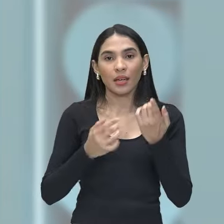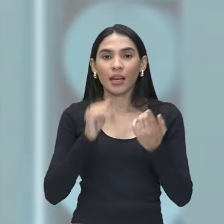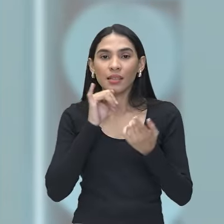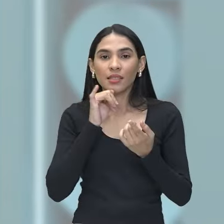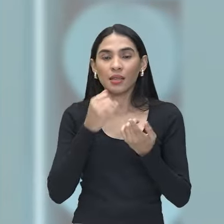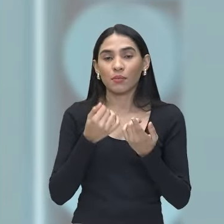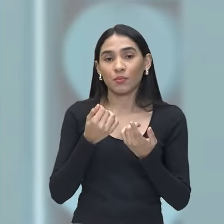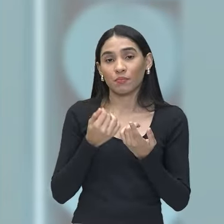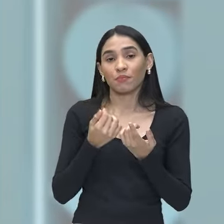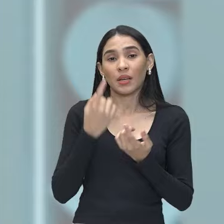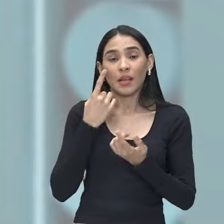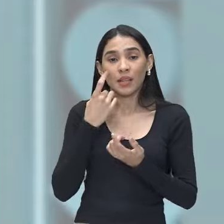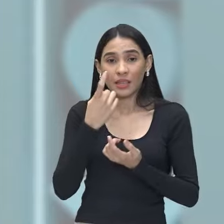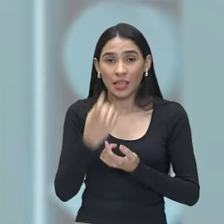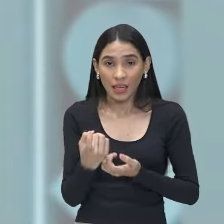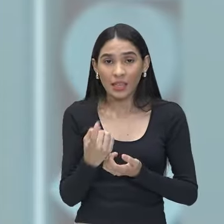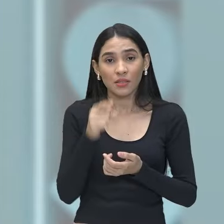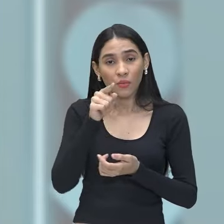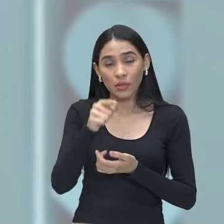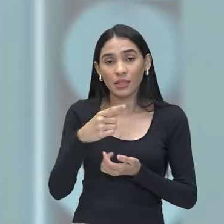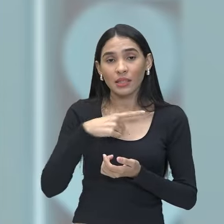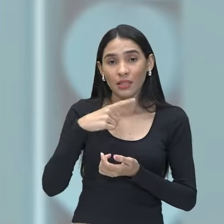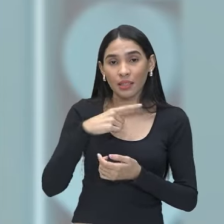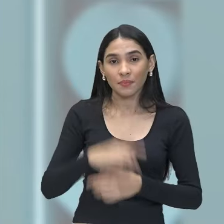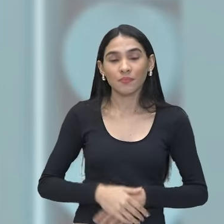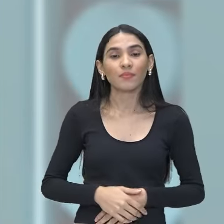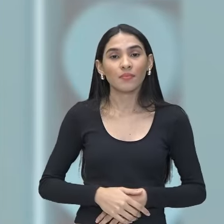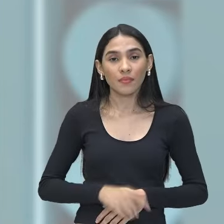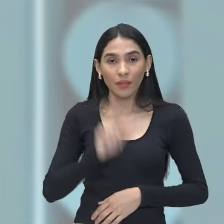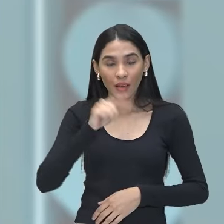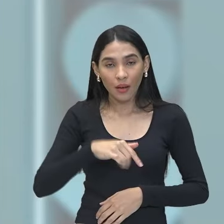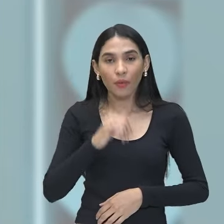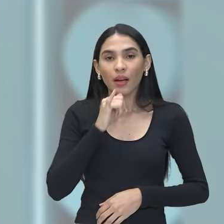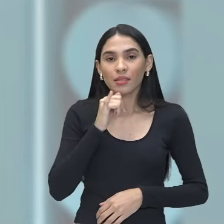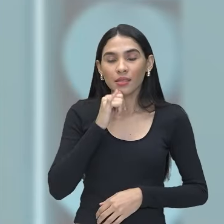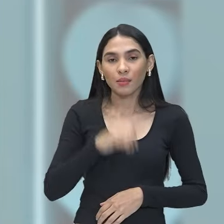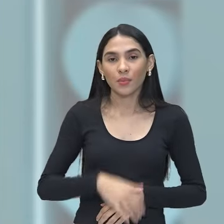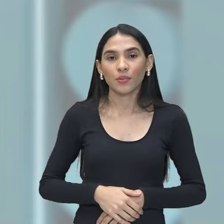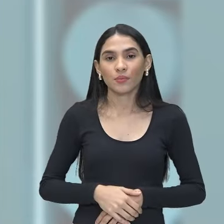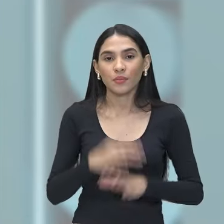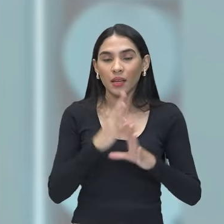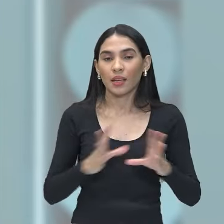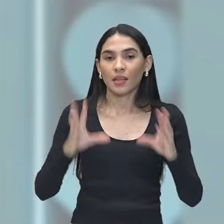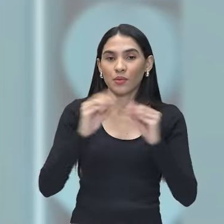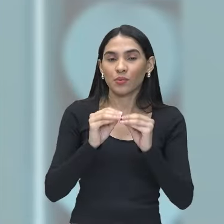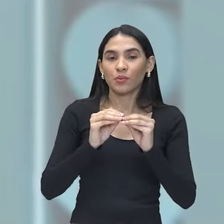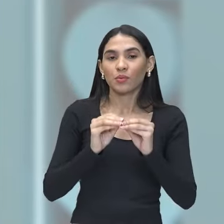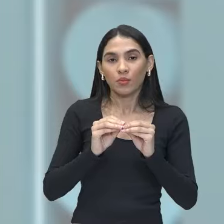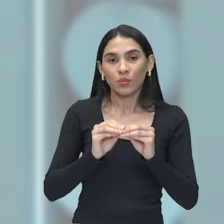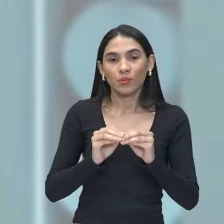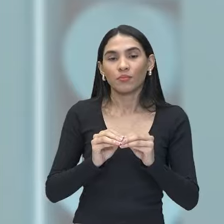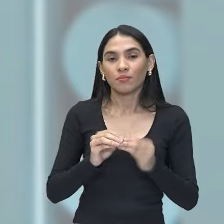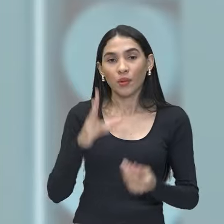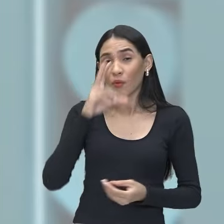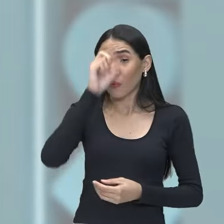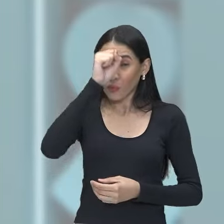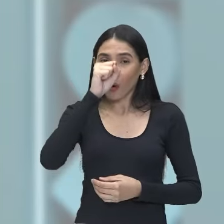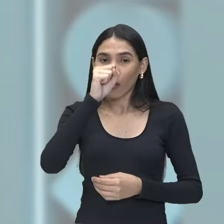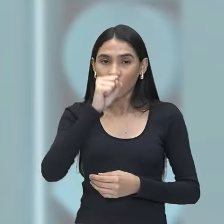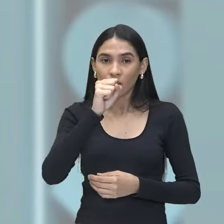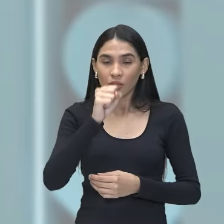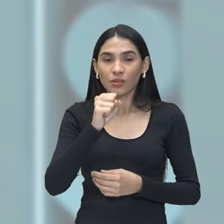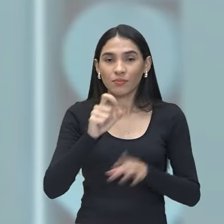de entretenimento, certo? É realmente um exemplo de resumo bastante frequente no nosso